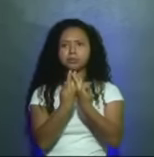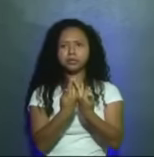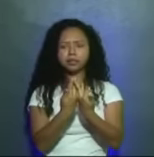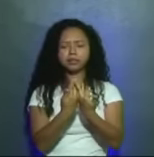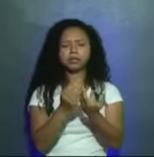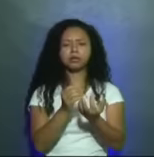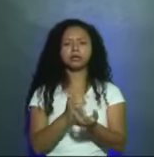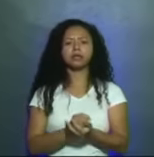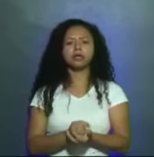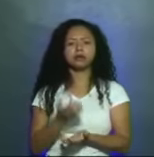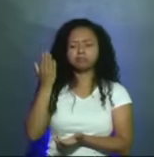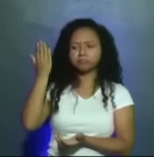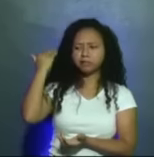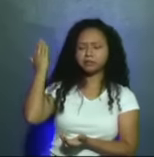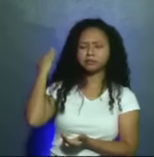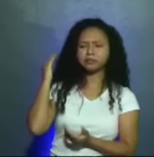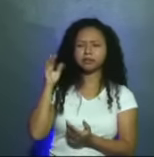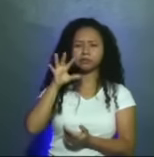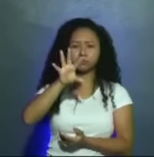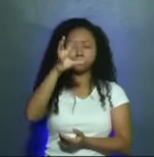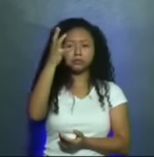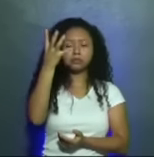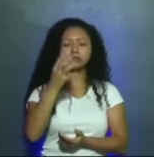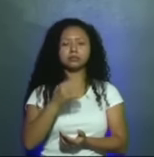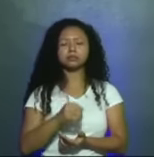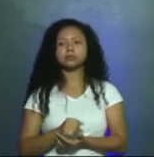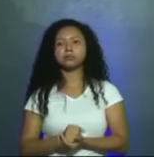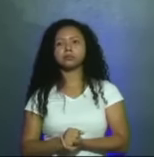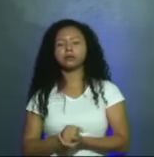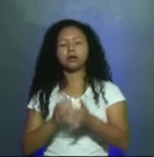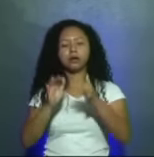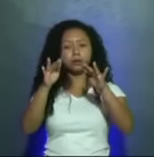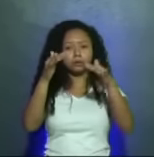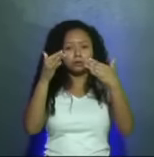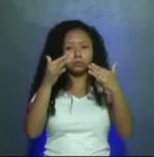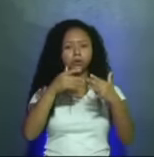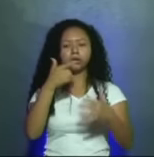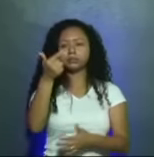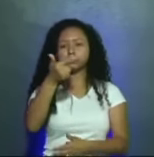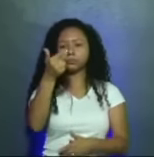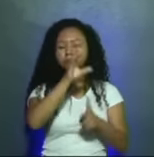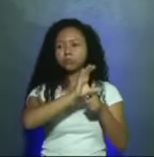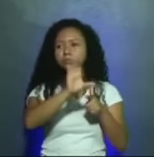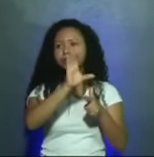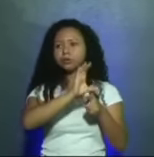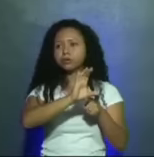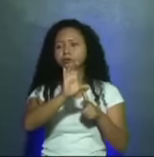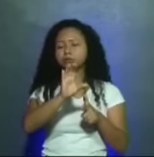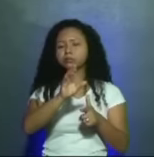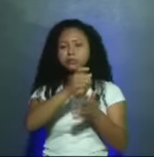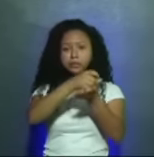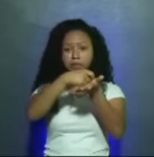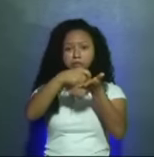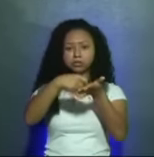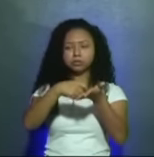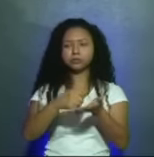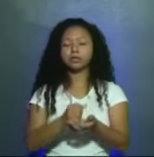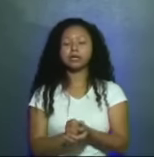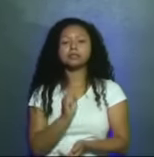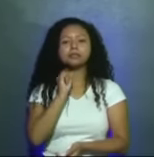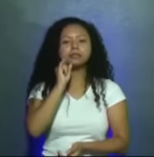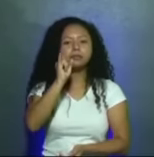do passado, os abusos, as maldições. Olha só o que diz em 2 Coríntios. Portanto, se alguém está